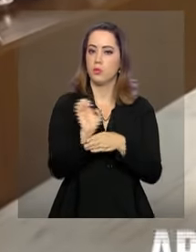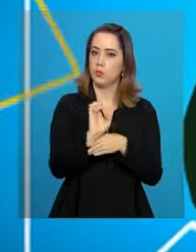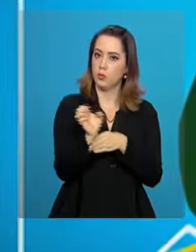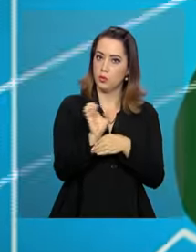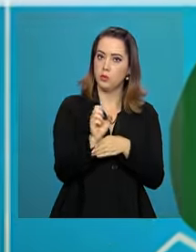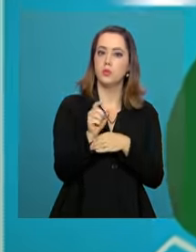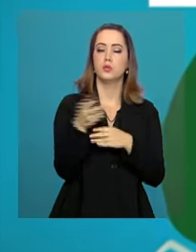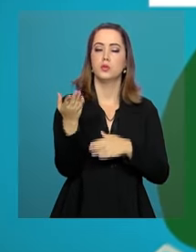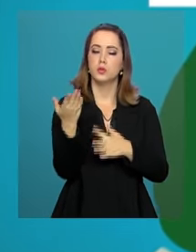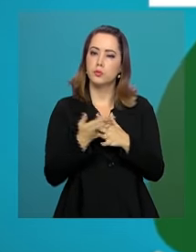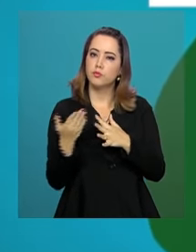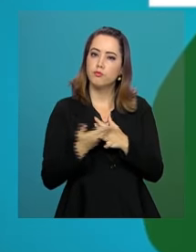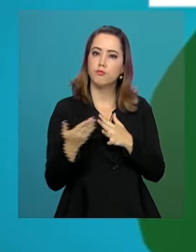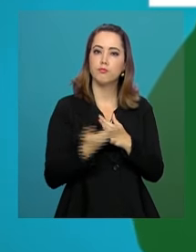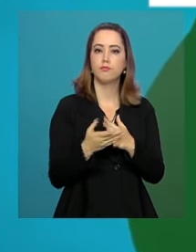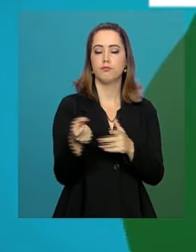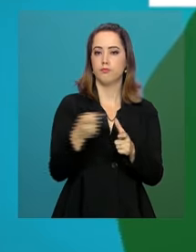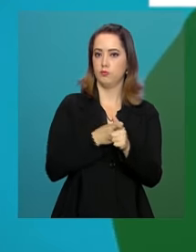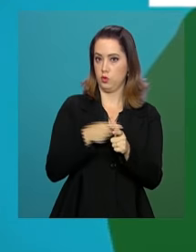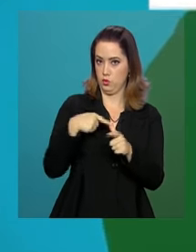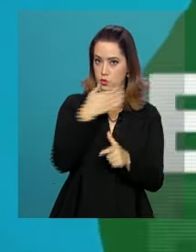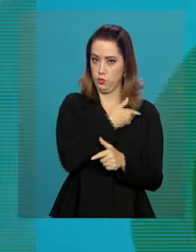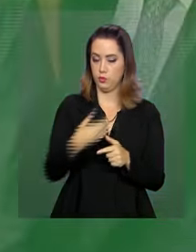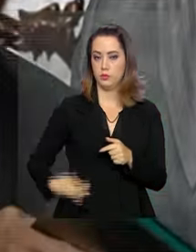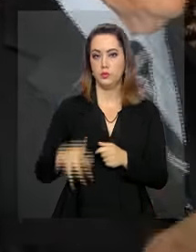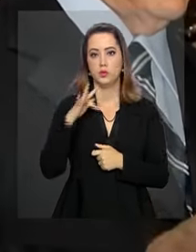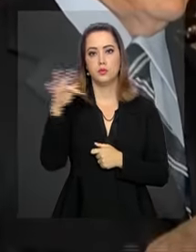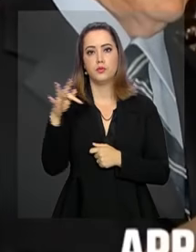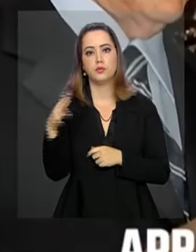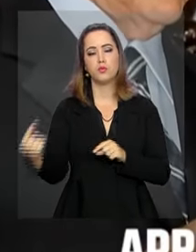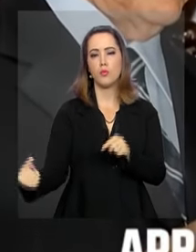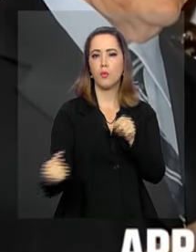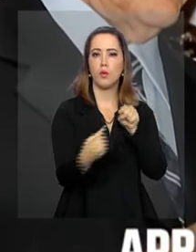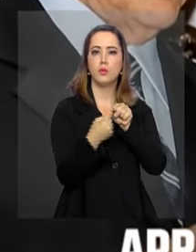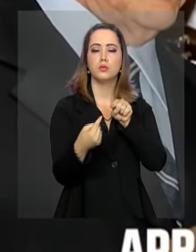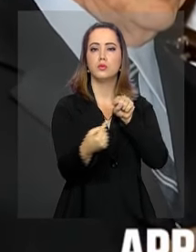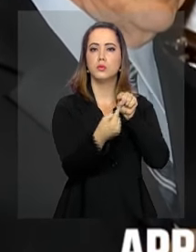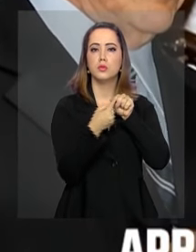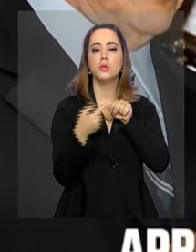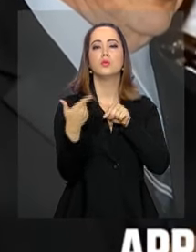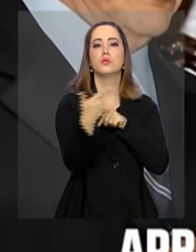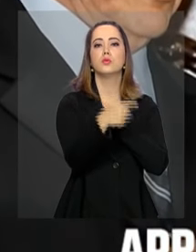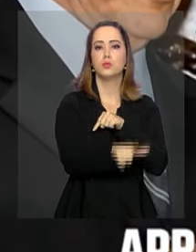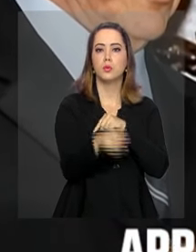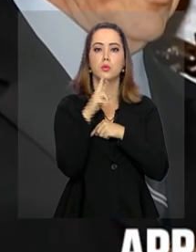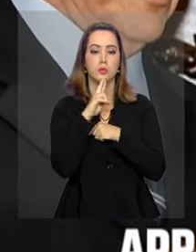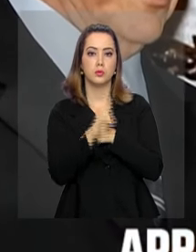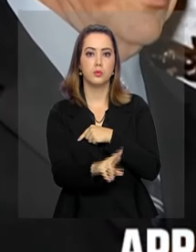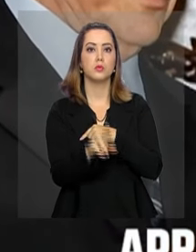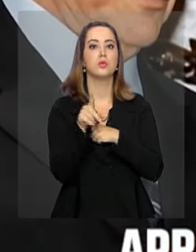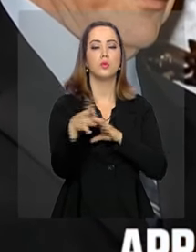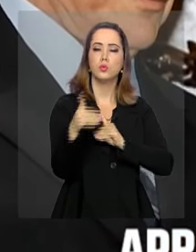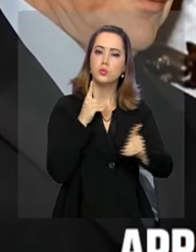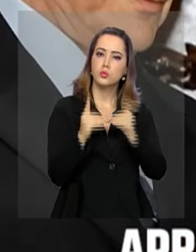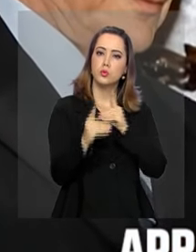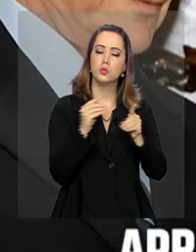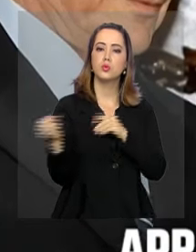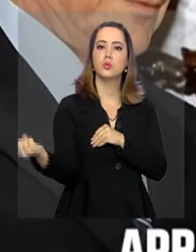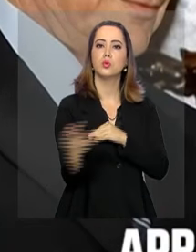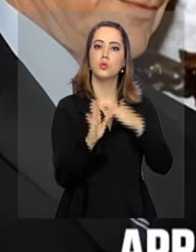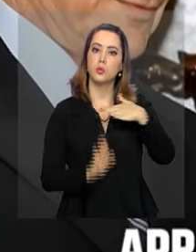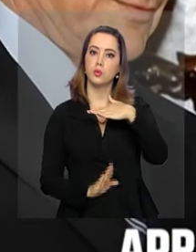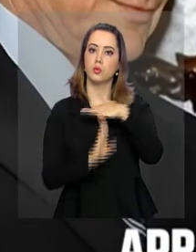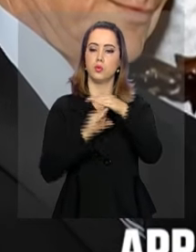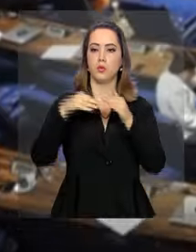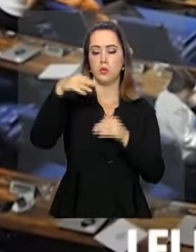a União. A sintonia fina com o Congresso foi outro resultado. O diálogo permitiu a aprovação de uma nova meta fiscal